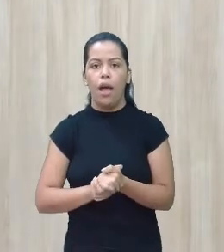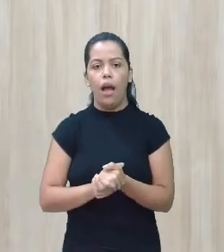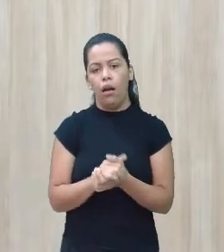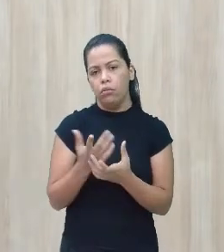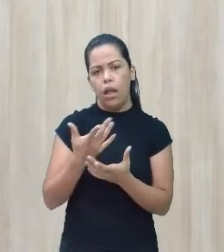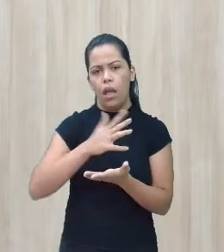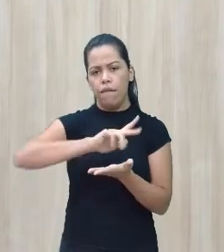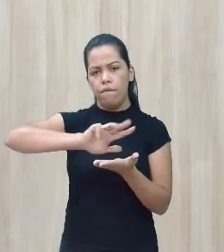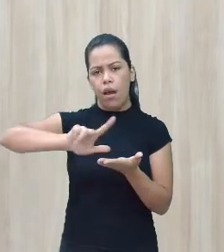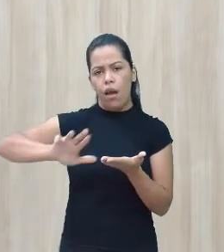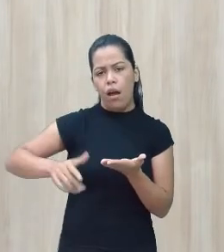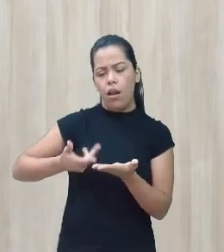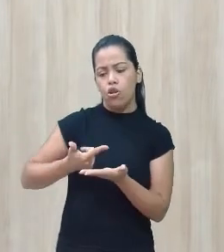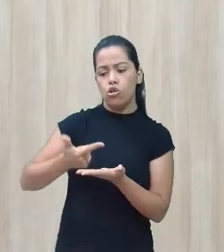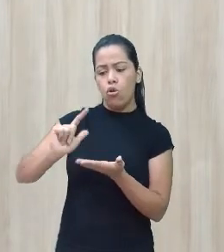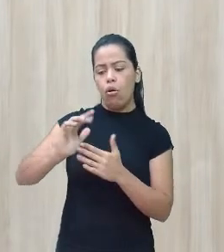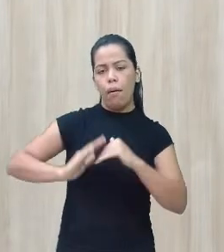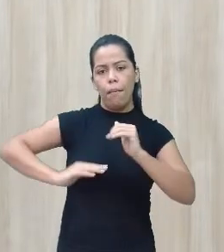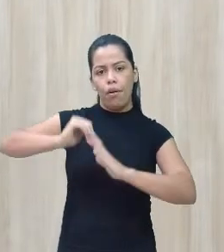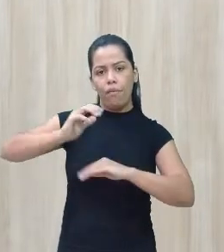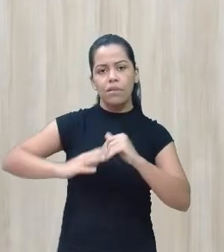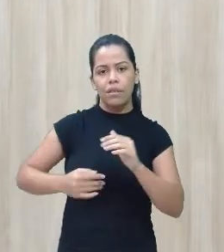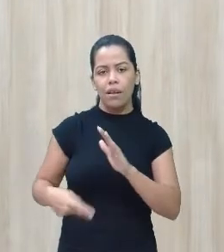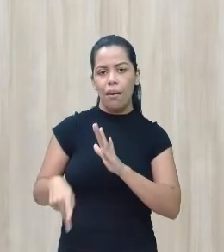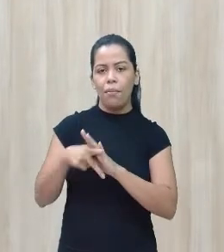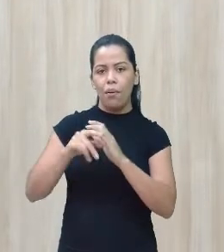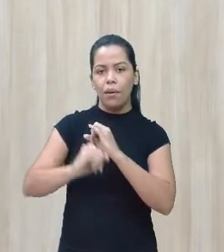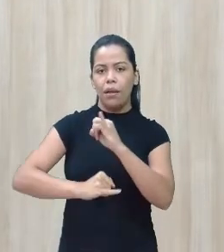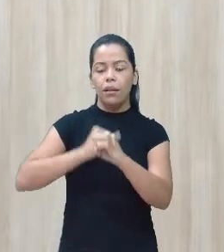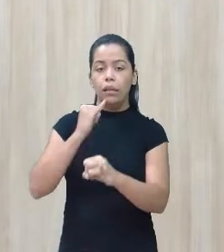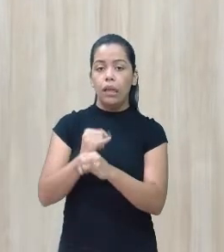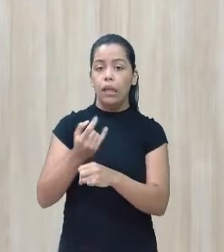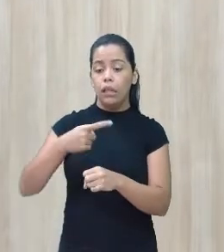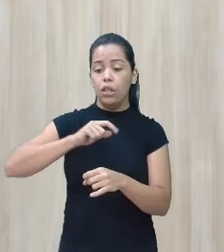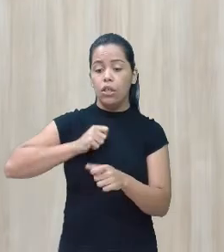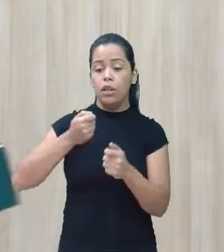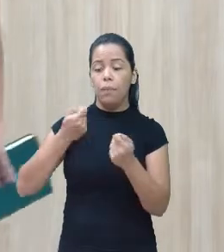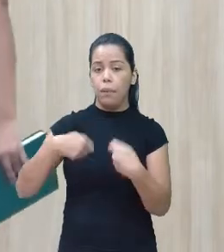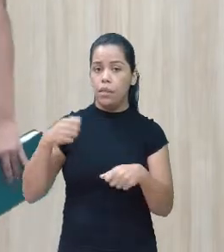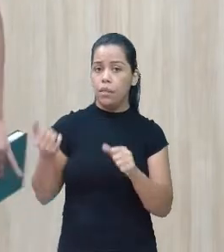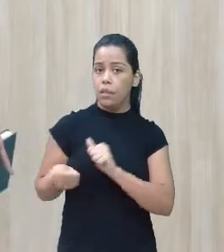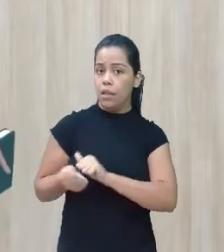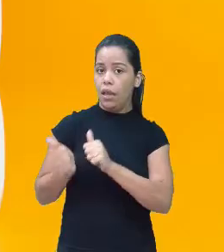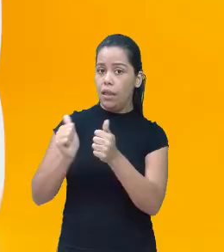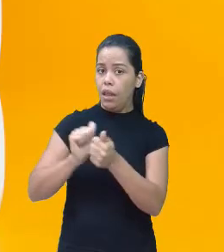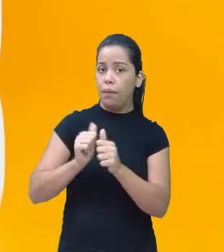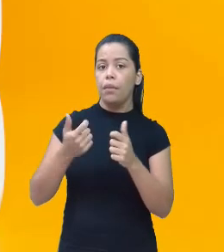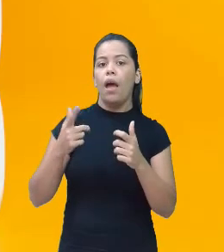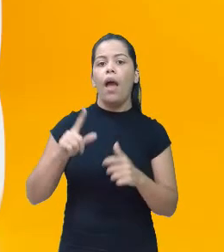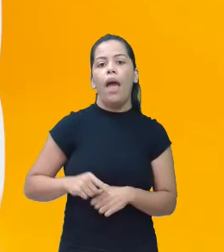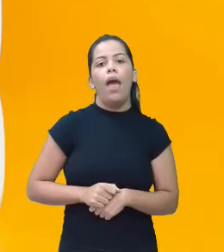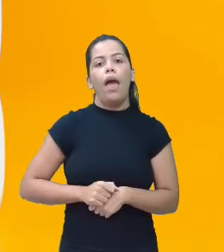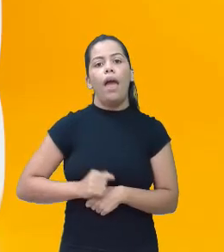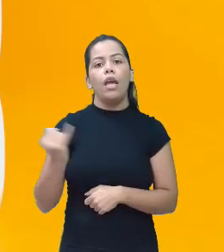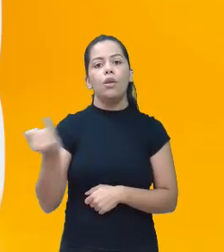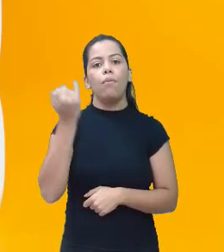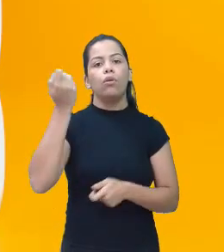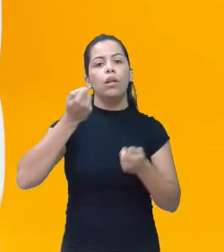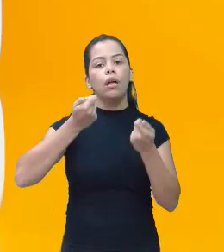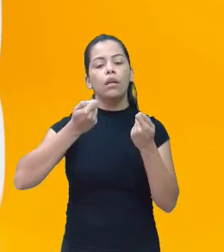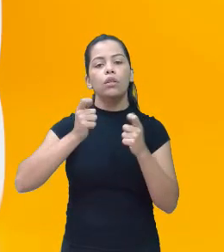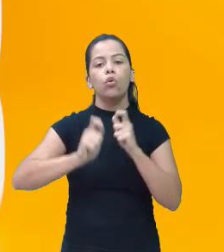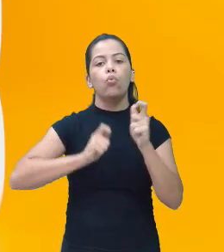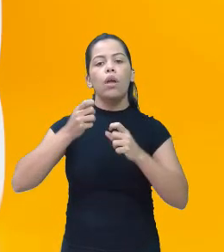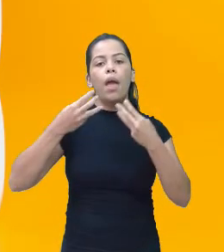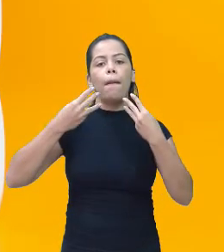precisa se adequar ao meio, então é muito necessário o marketing digital. Mas o que significa